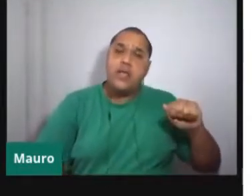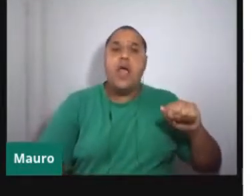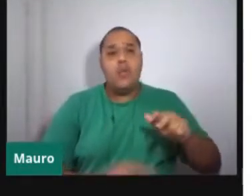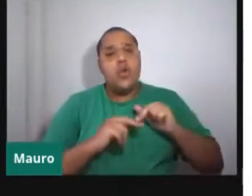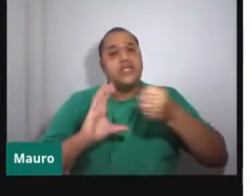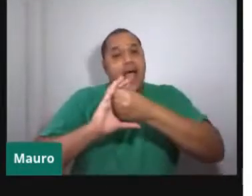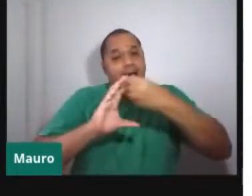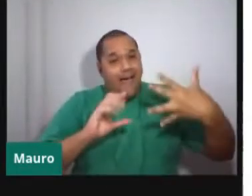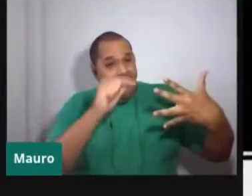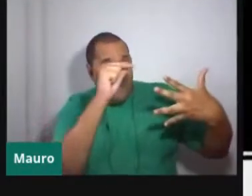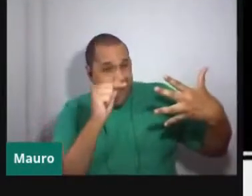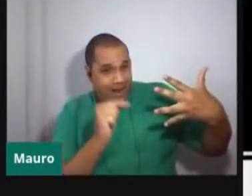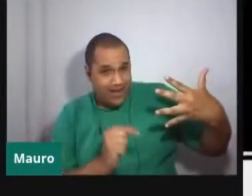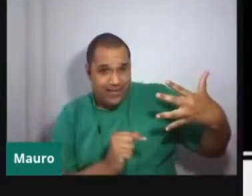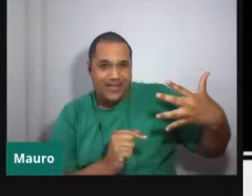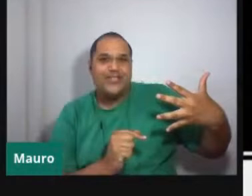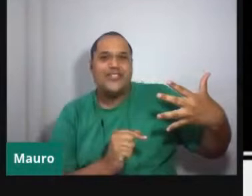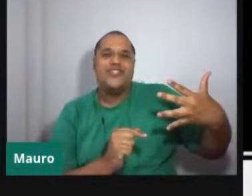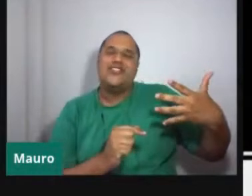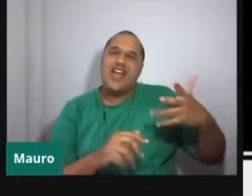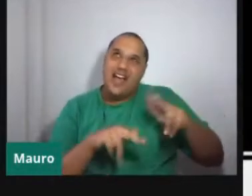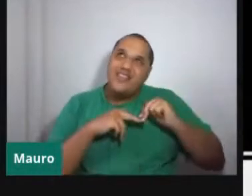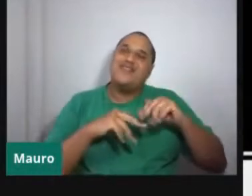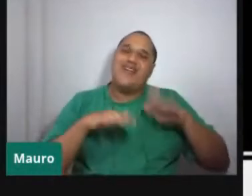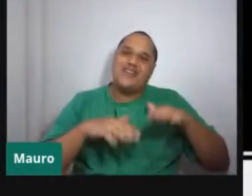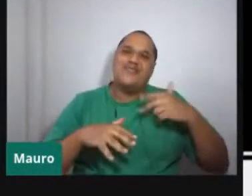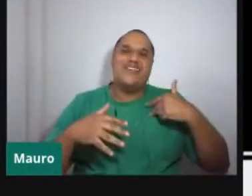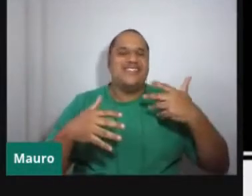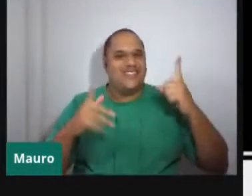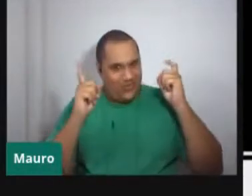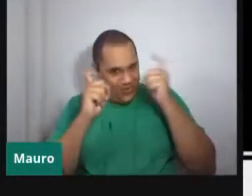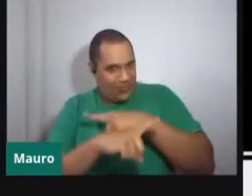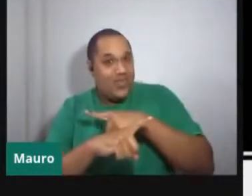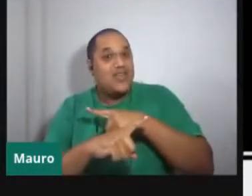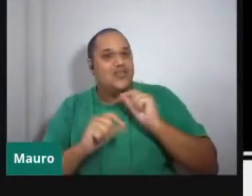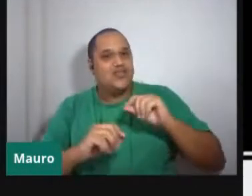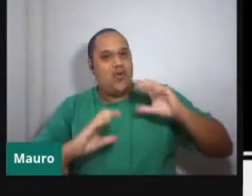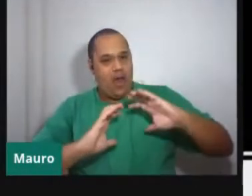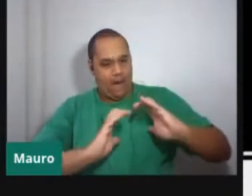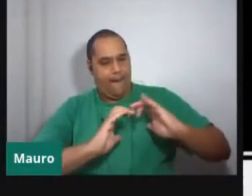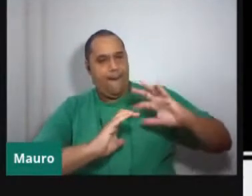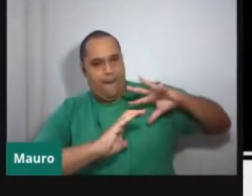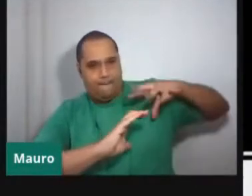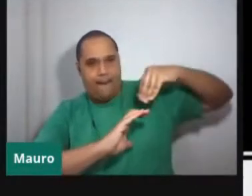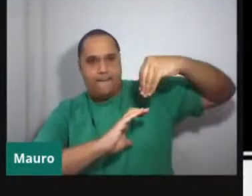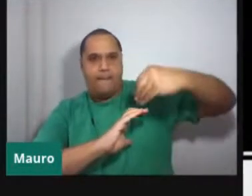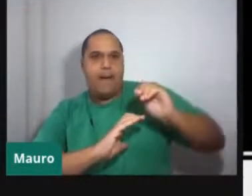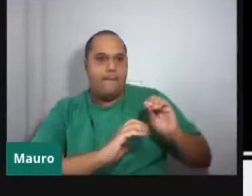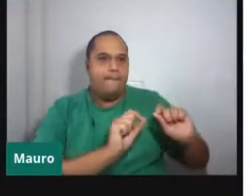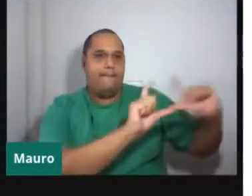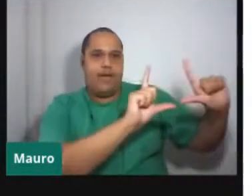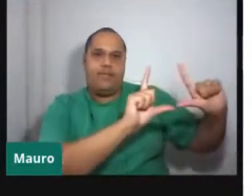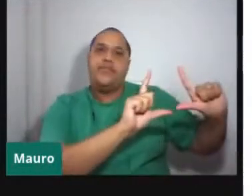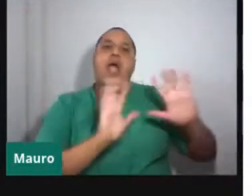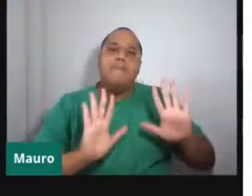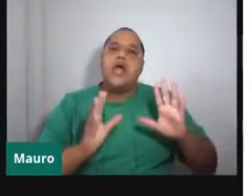dificulta um pouco a utilização da neuroimagem. Mas como que a inteligência artificial pode contribuir, né? Então isso que eu queria colocar um pouquinho aqui